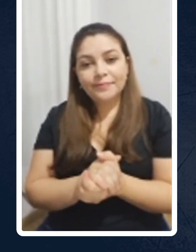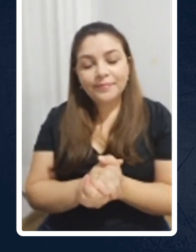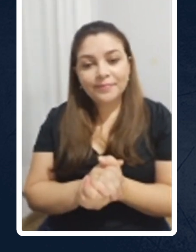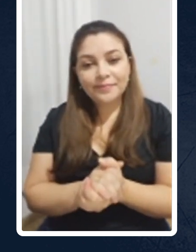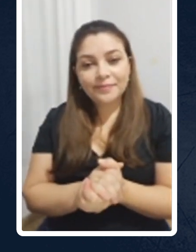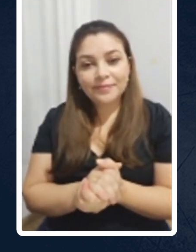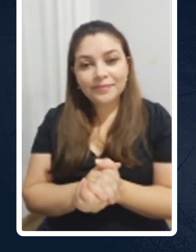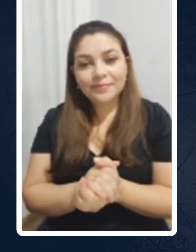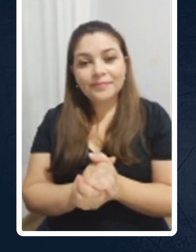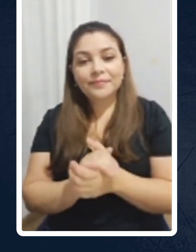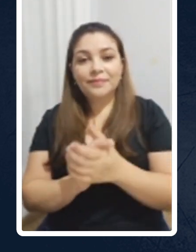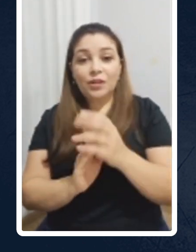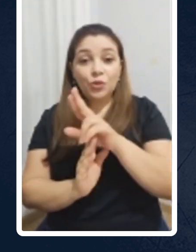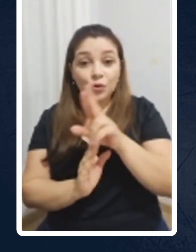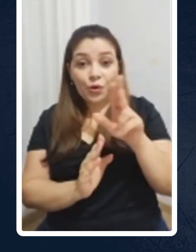Amigos e pais